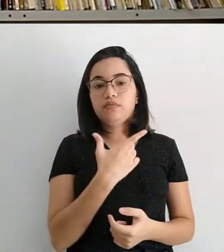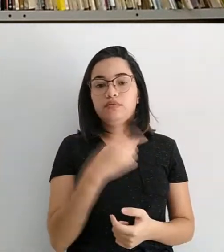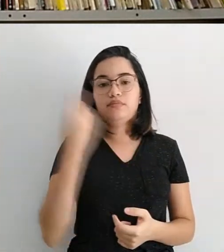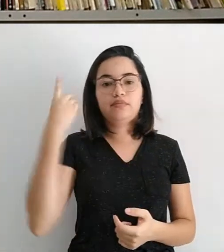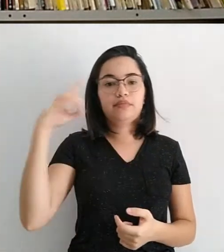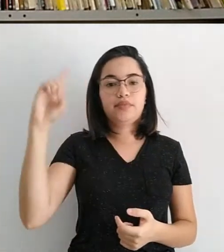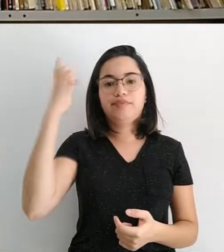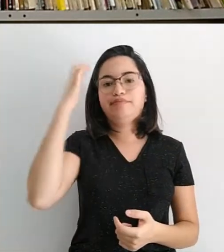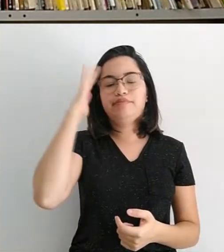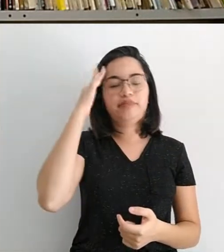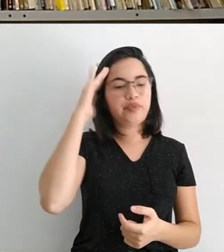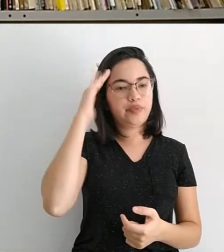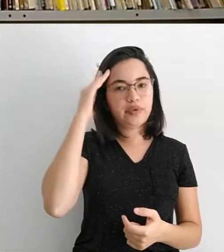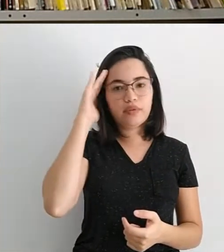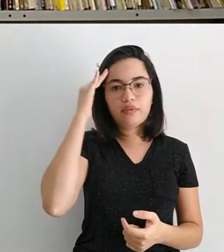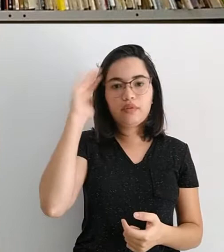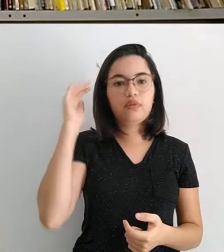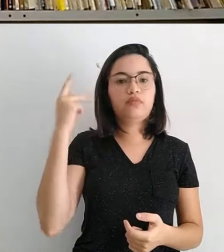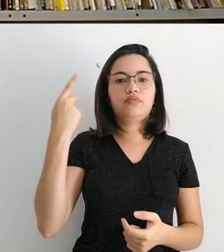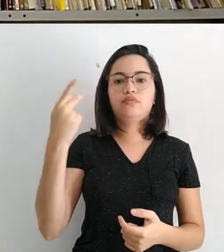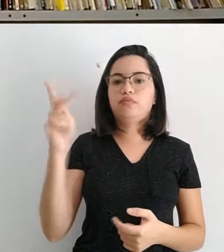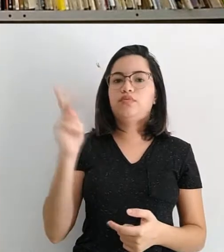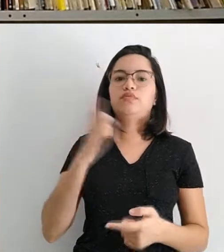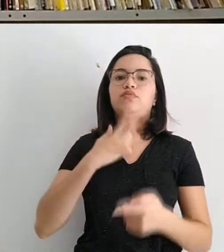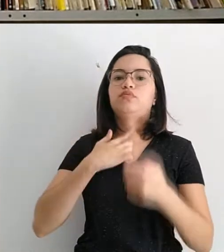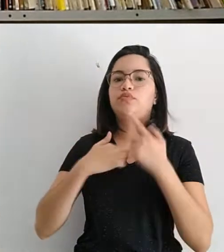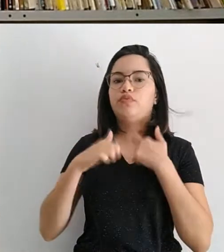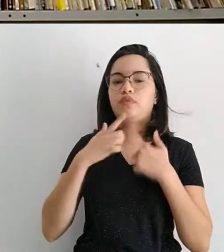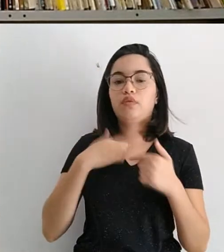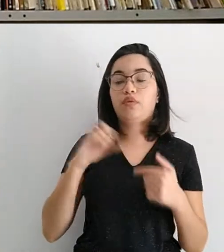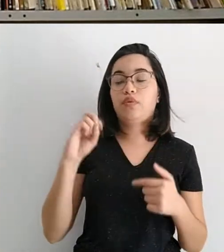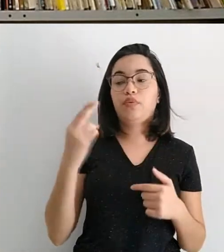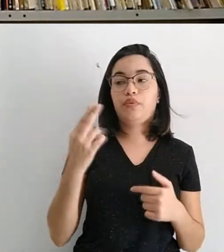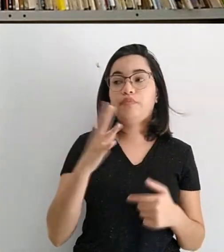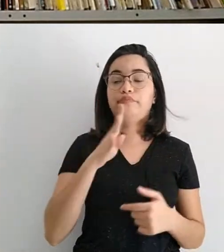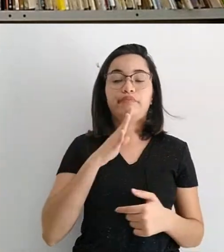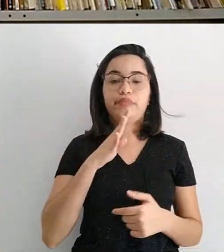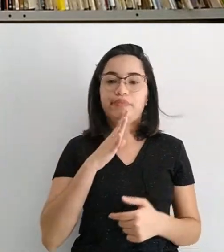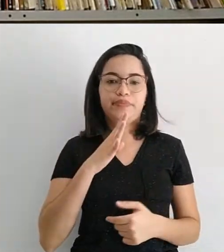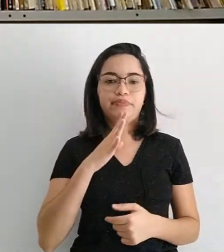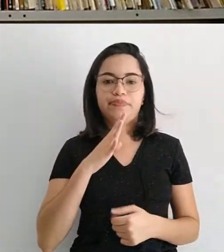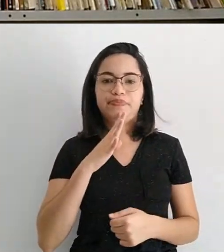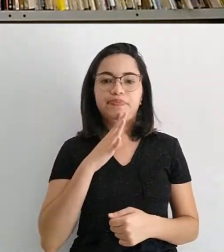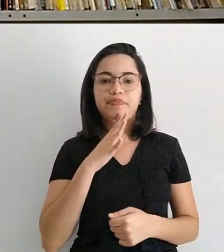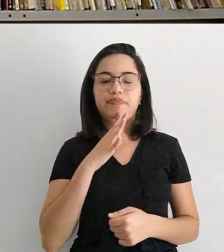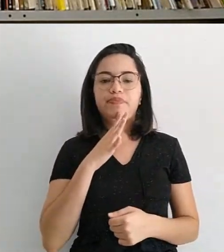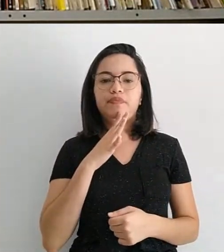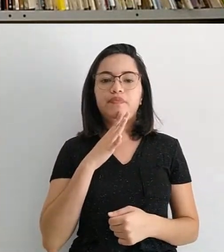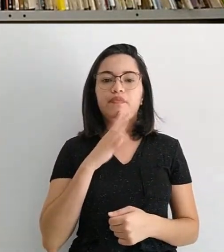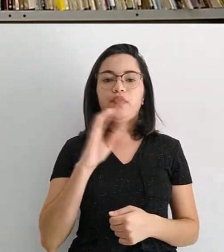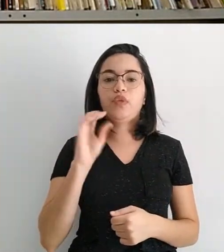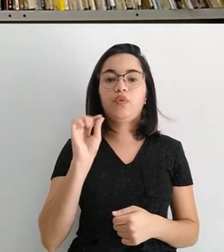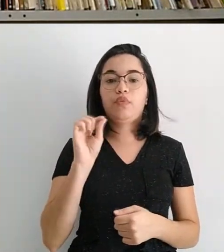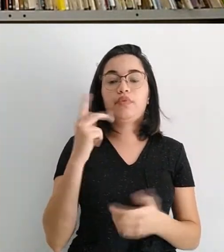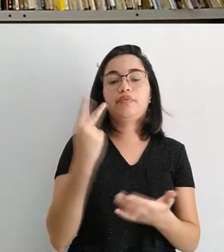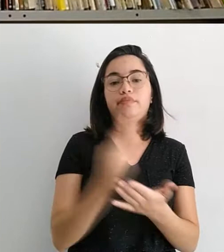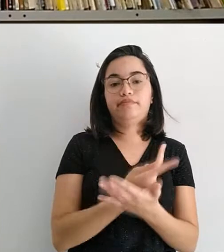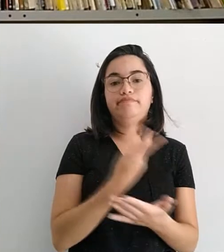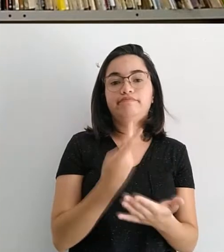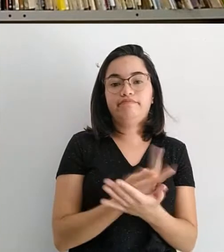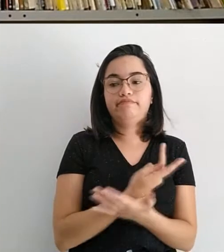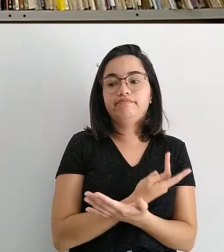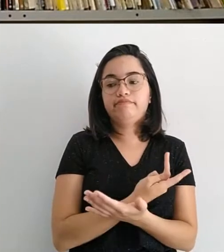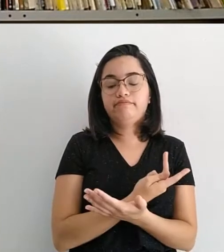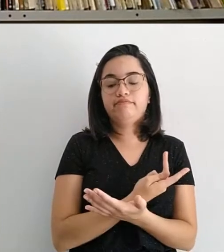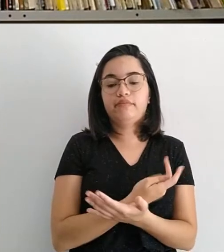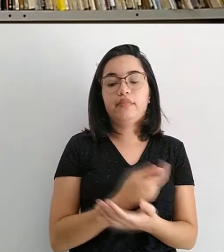não entende as suas razões ou não conhece o que está